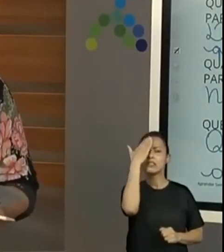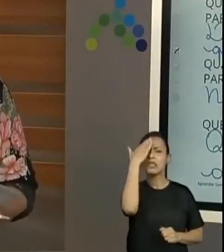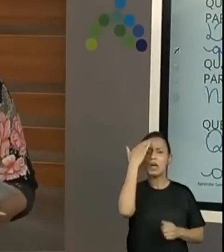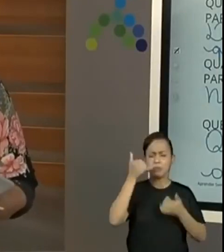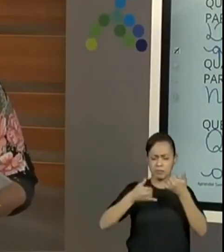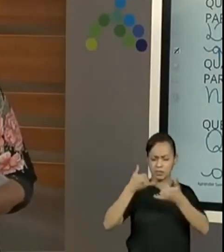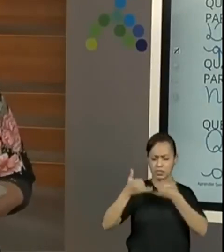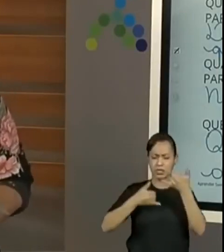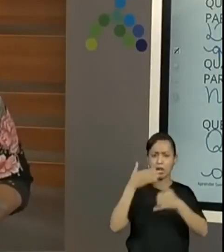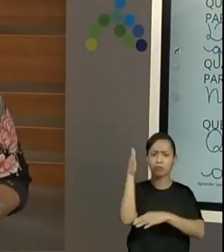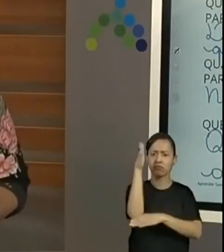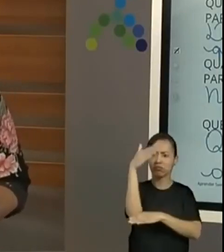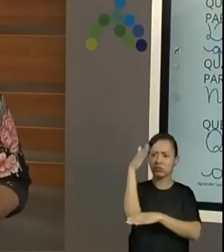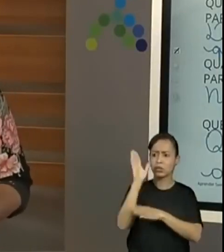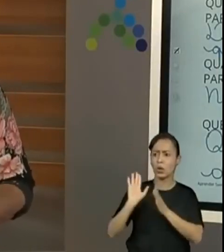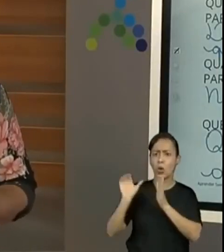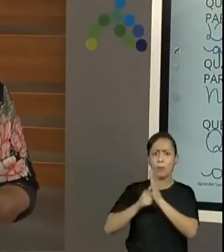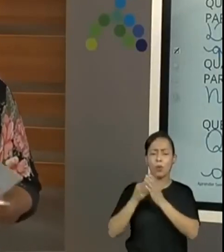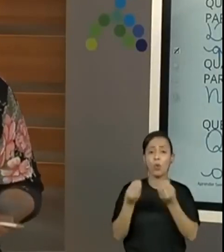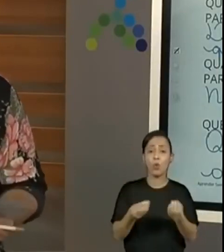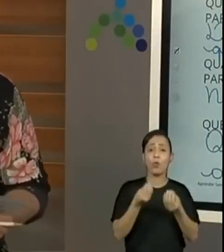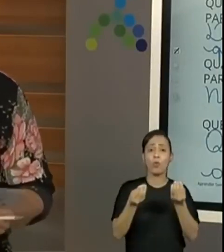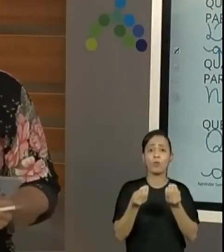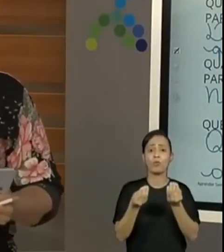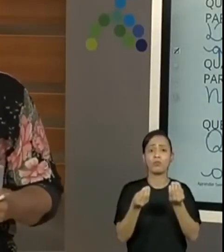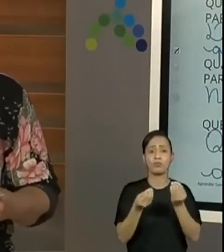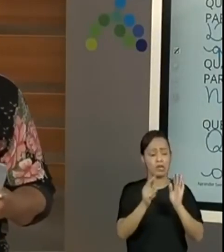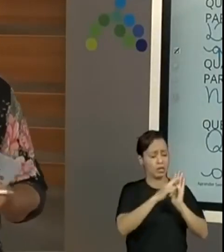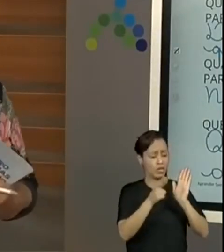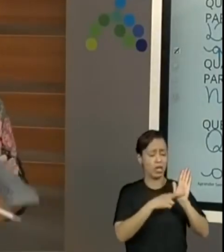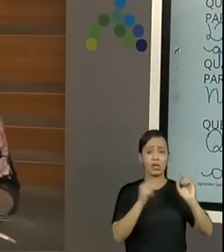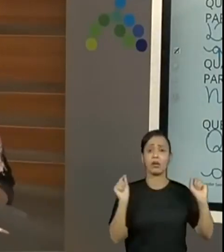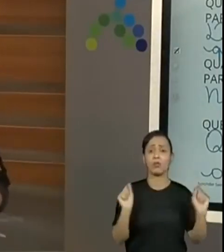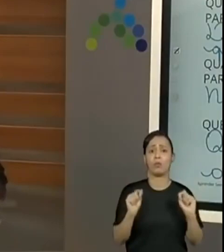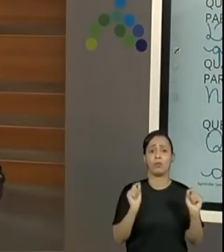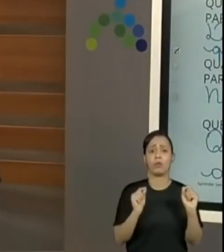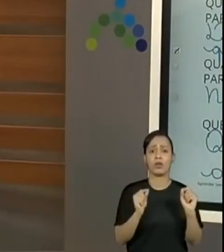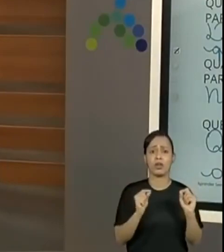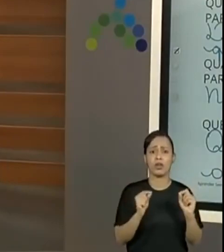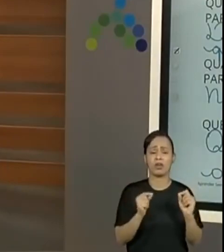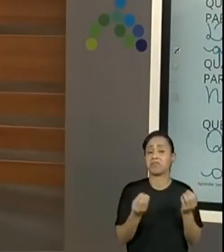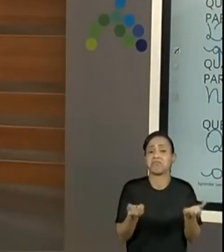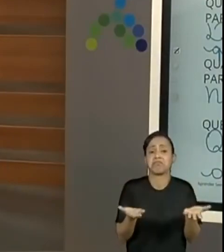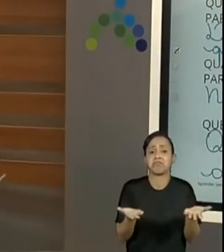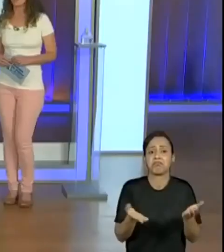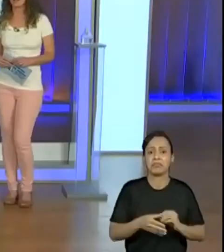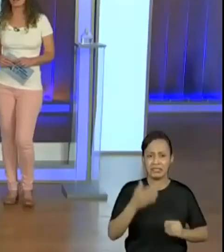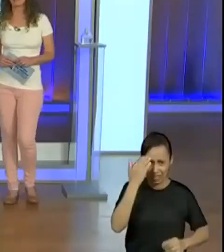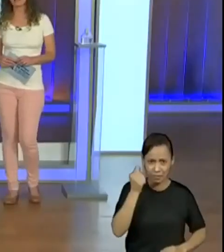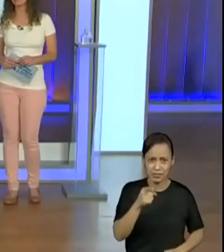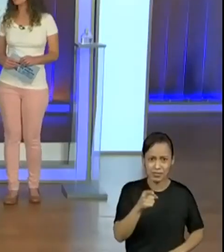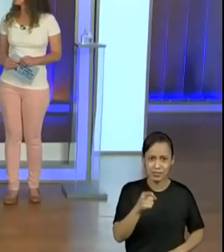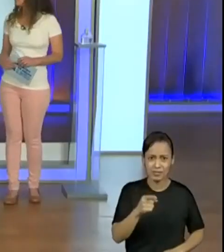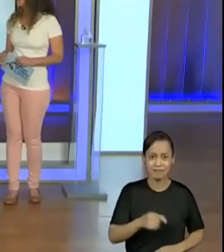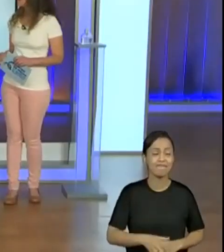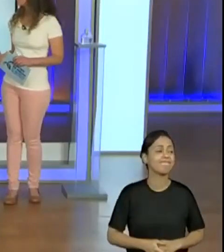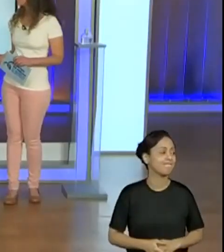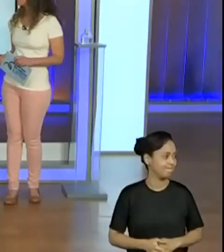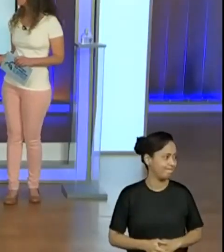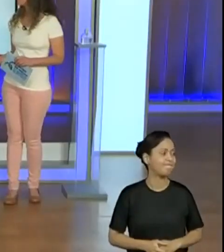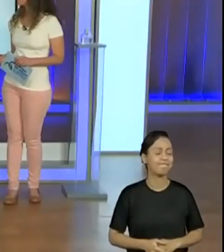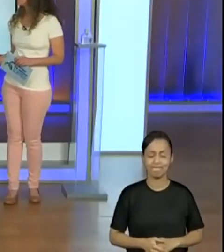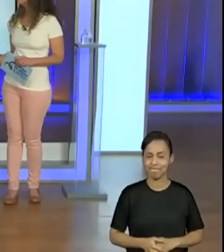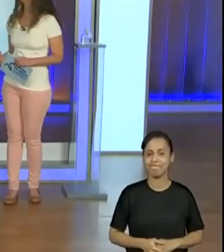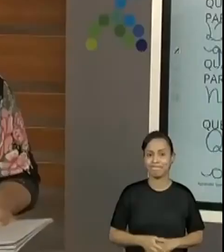brincar disso? Em que parte do texto me orienta como brincar de pique-bandeira? Sabe, Pro? Ah, na segunda